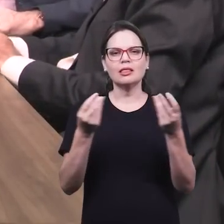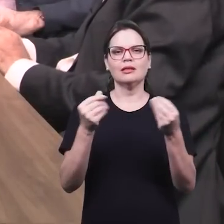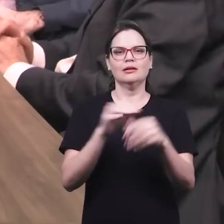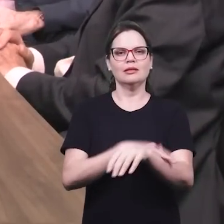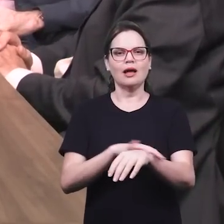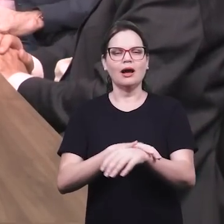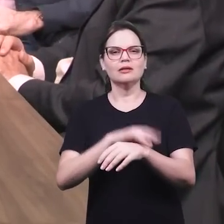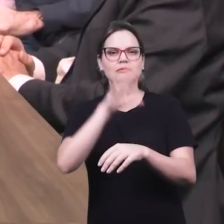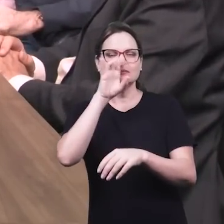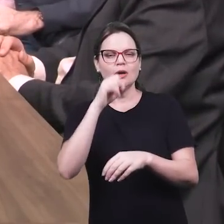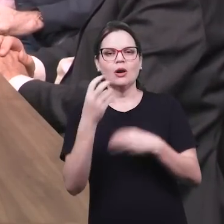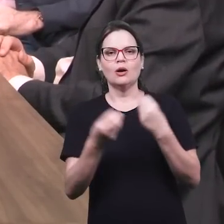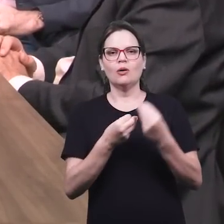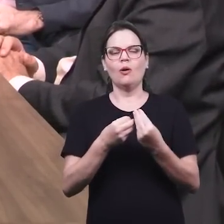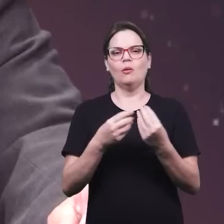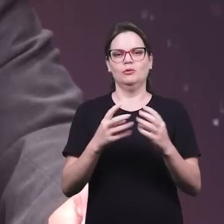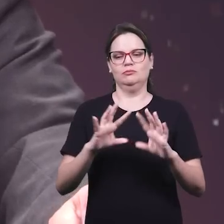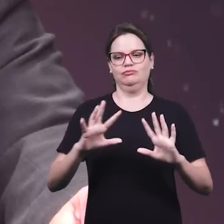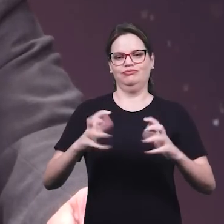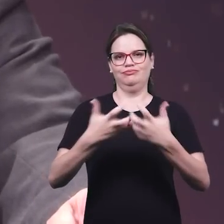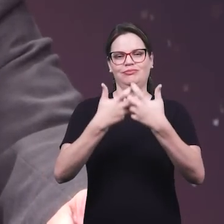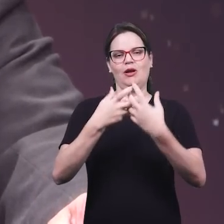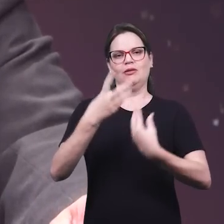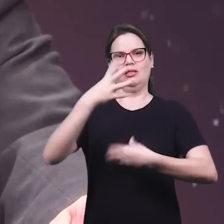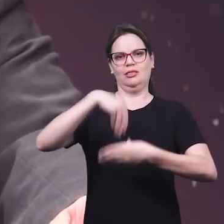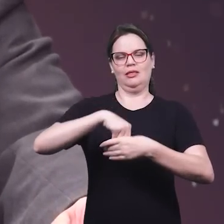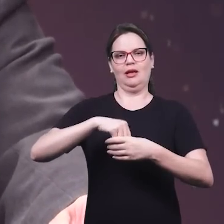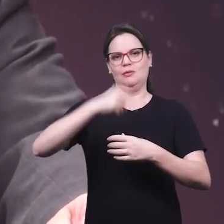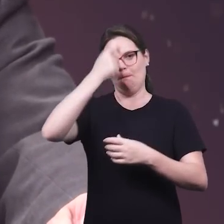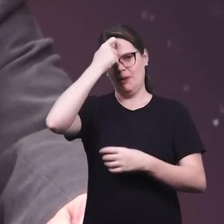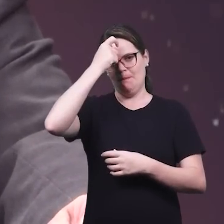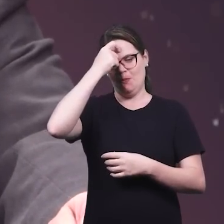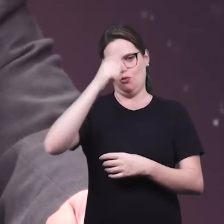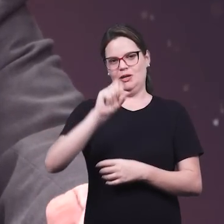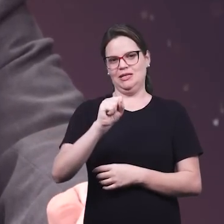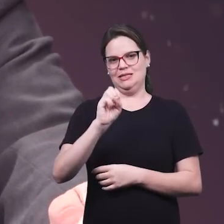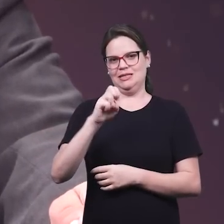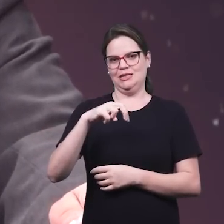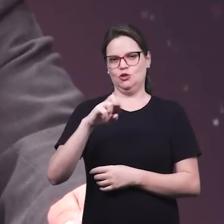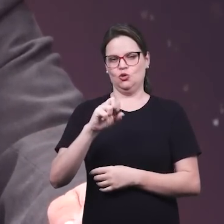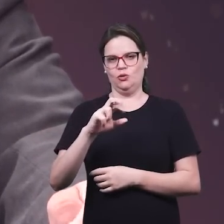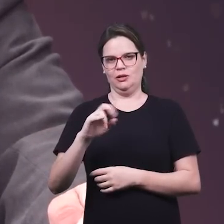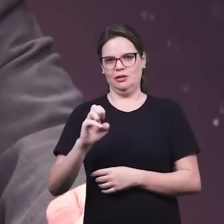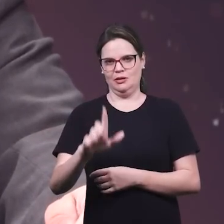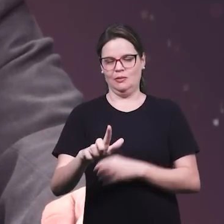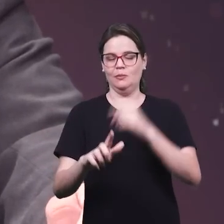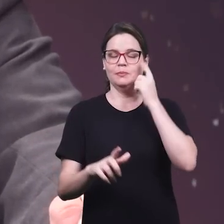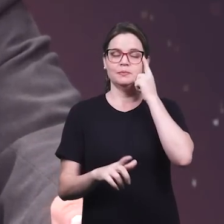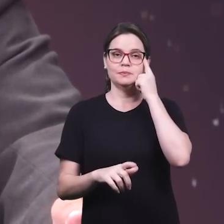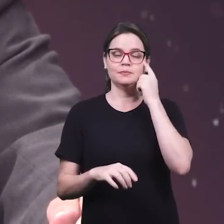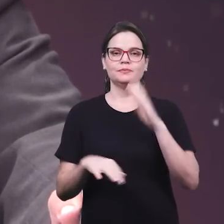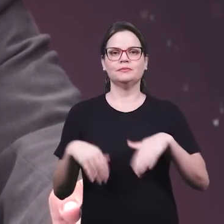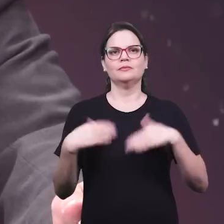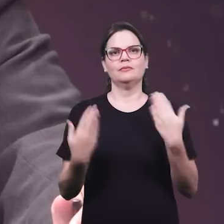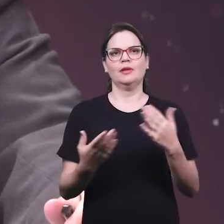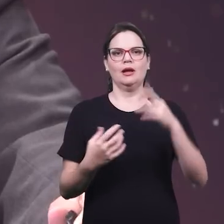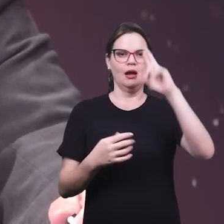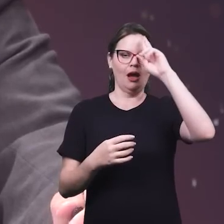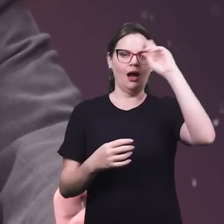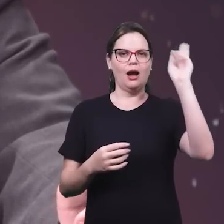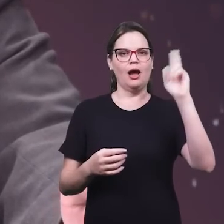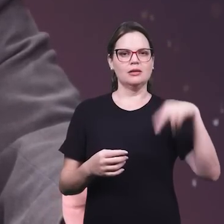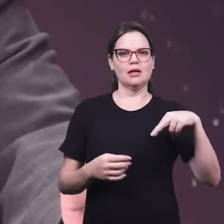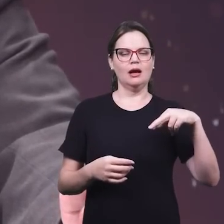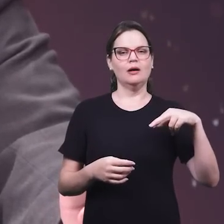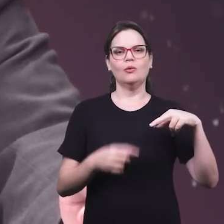sensorial mencionada pela doutora Ana? Então, a nossa razão, ela tem a porta de entrada dentro